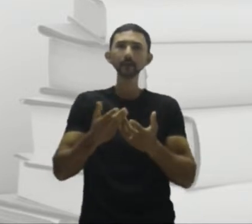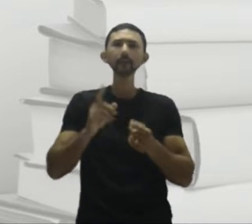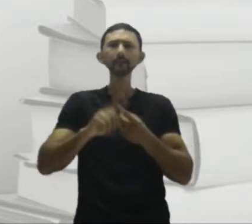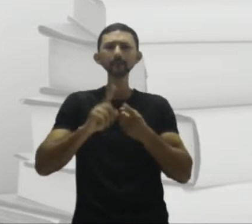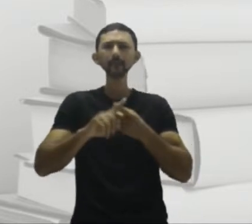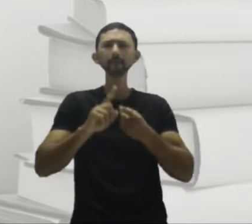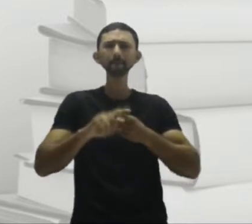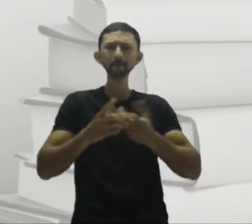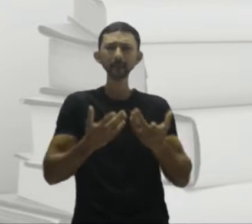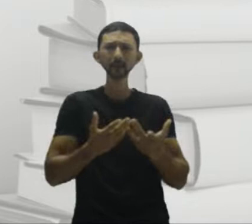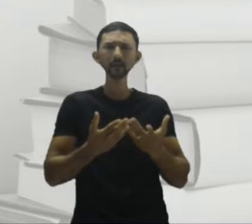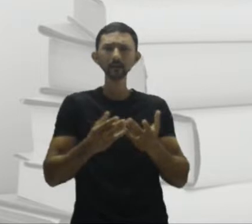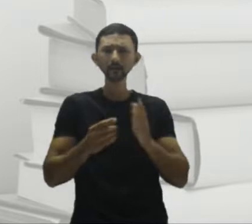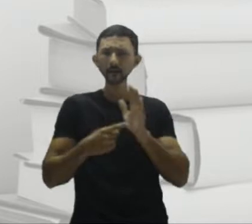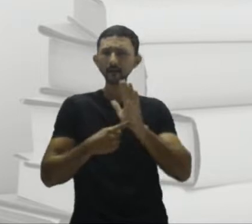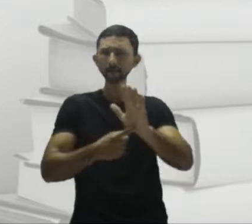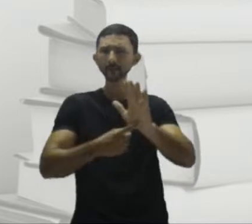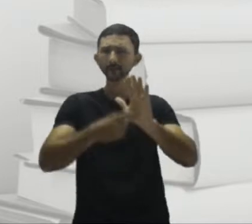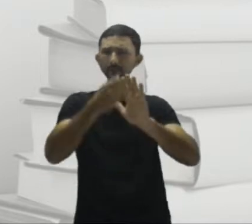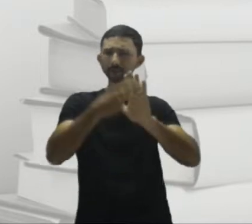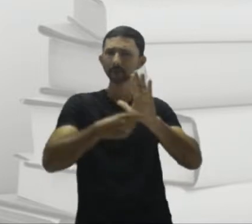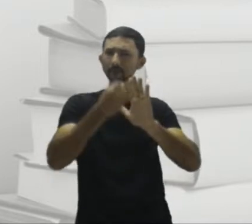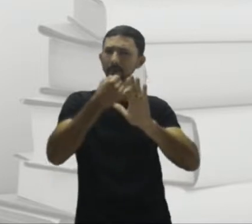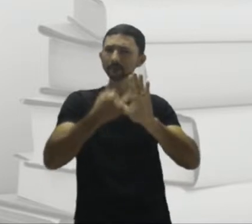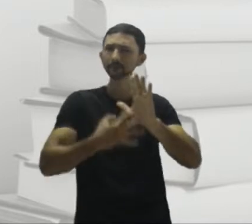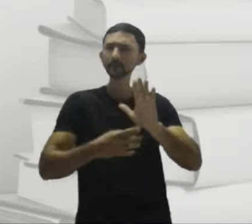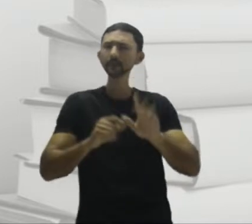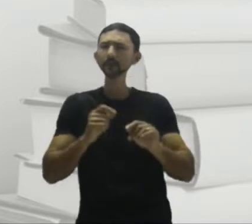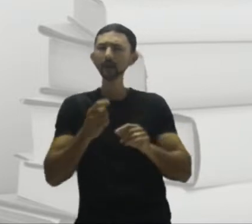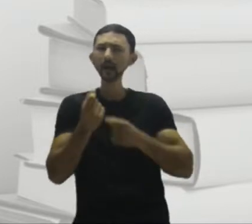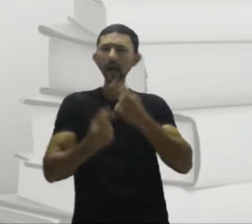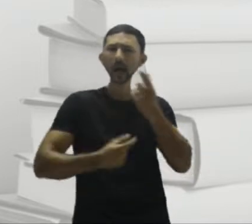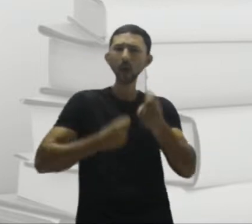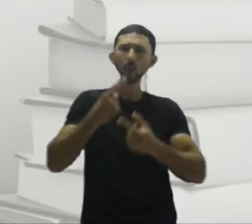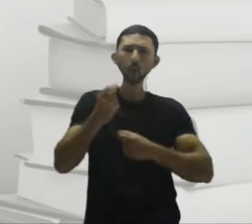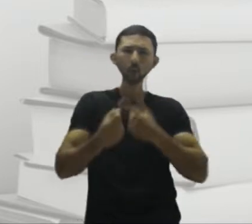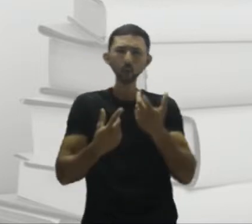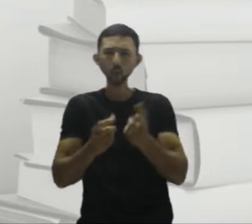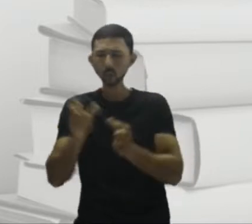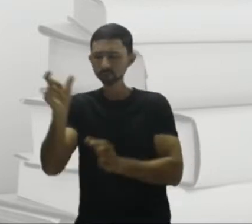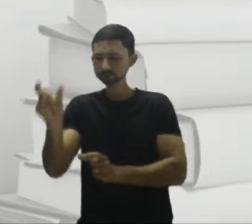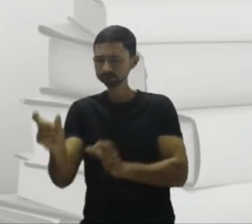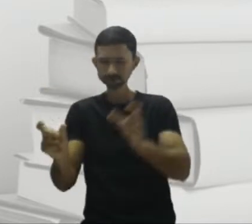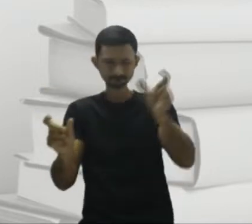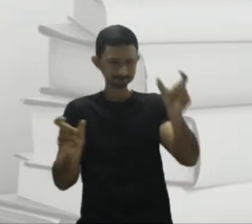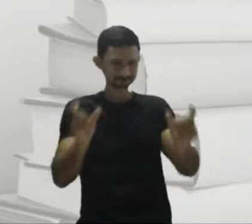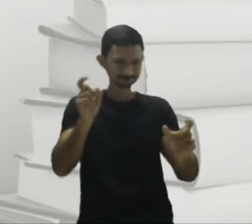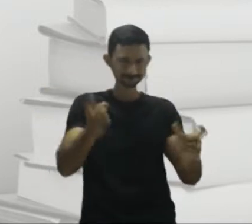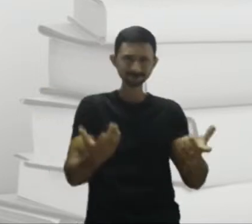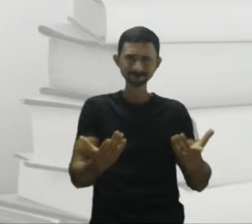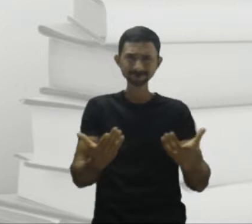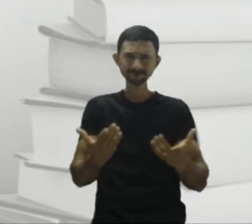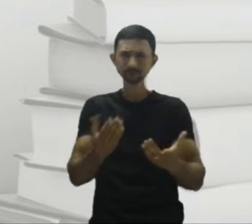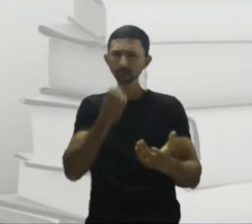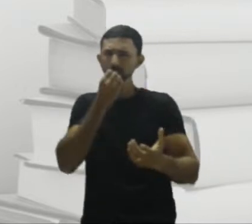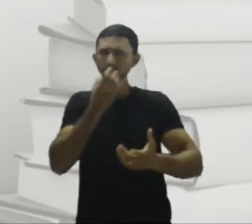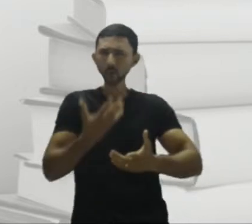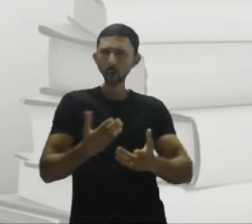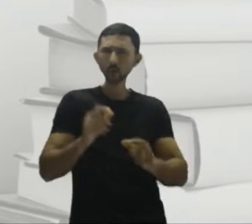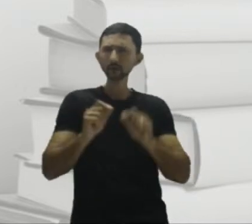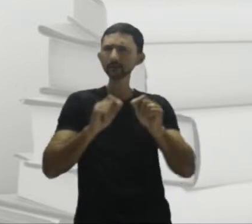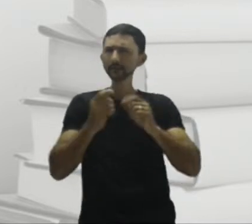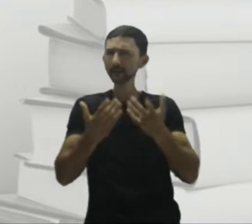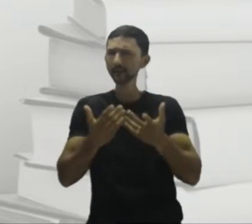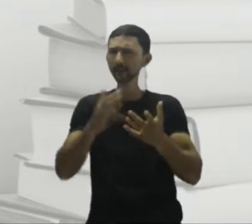ela vai apresentar alguns seres fantásticos. E quando eu digo